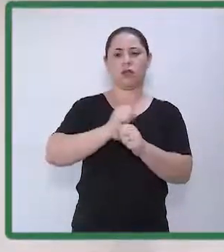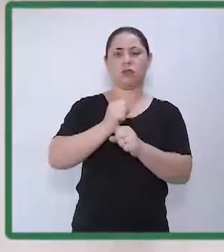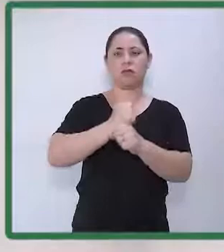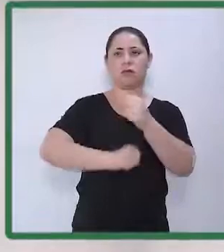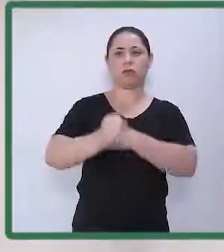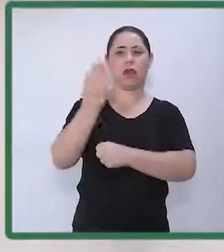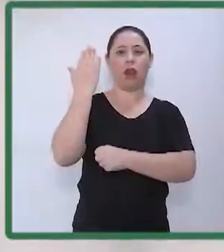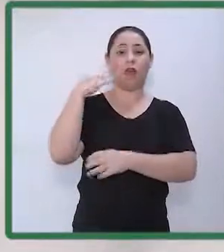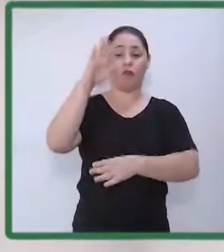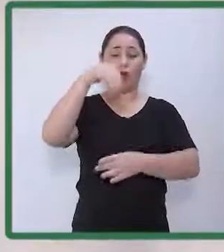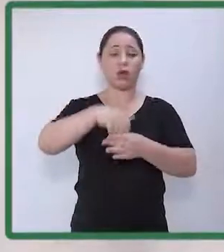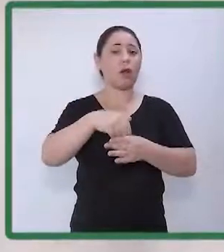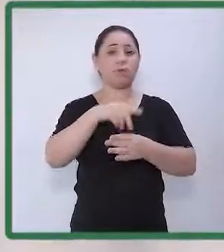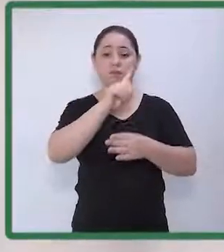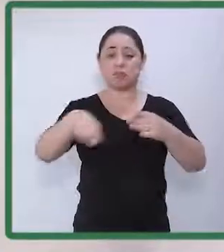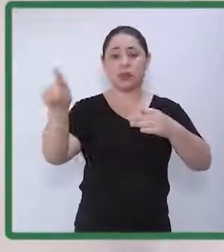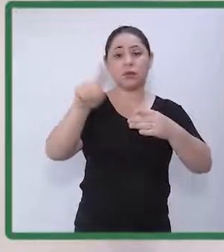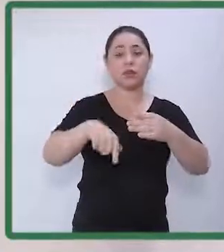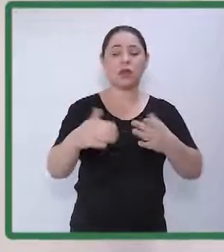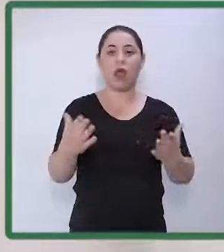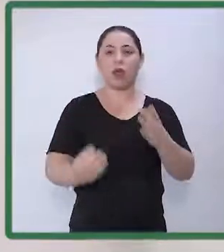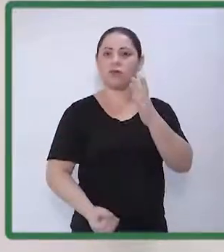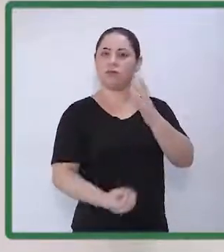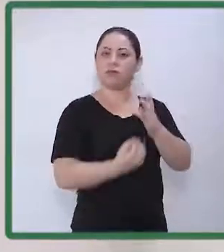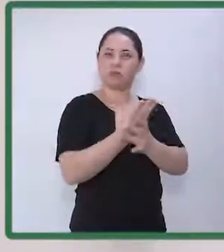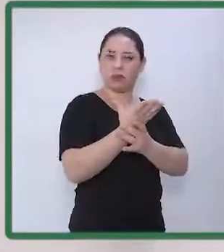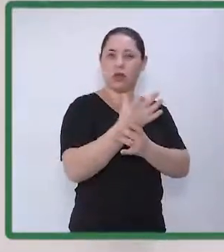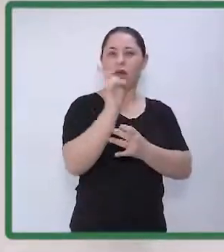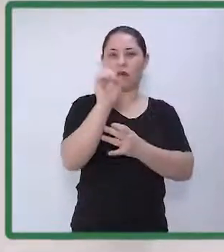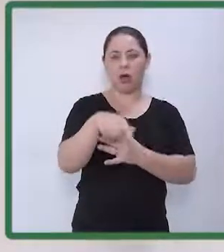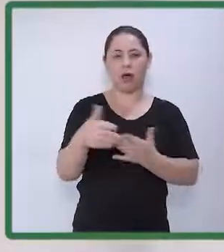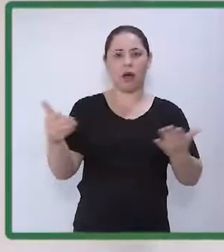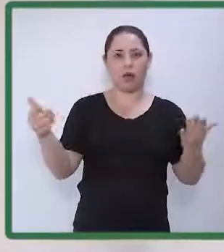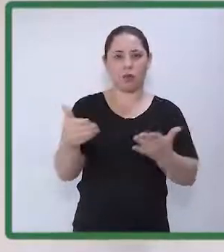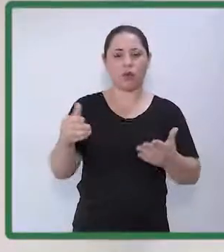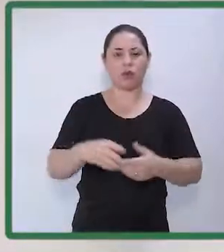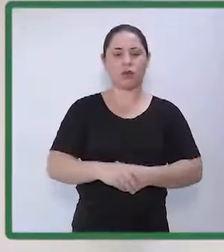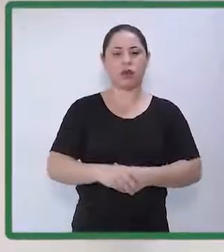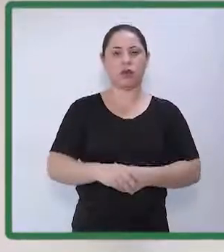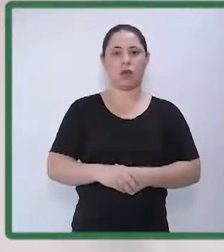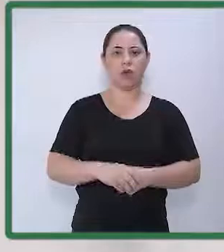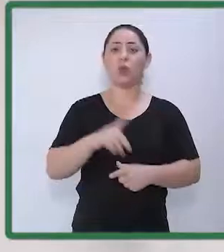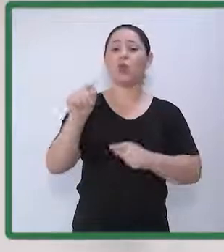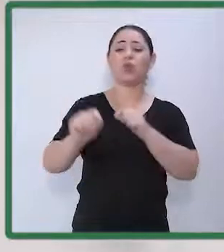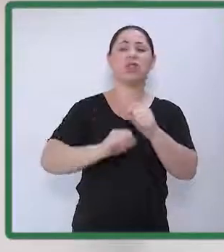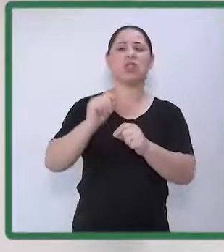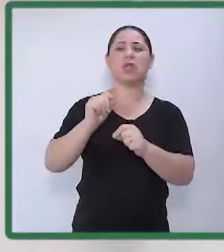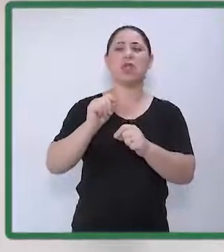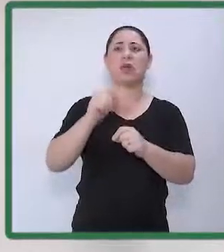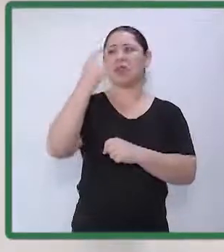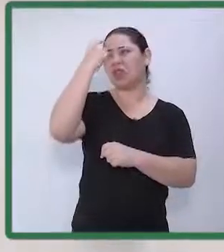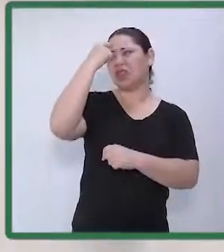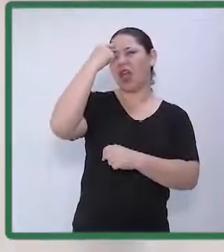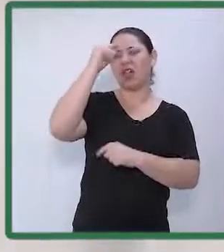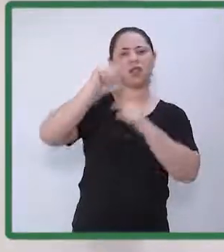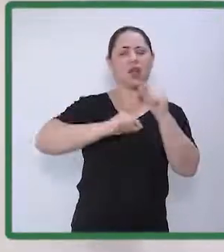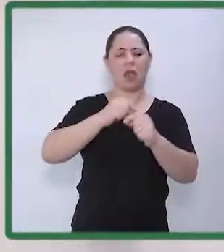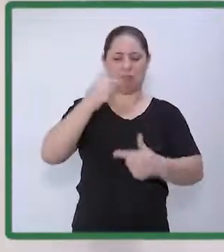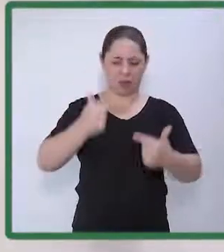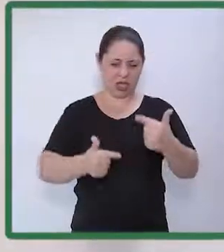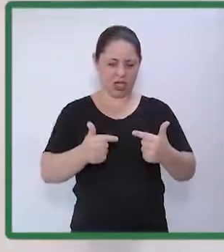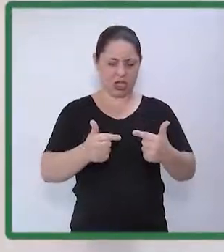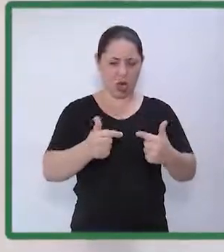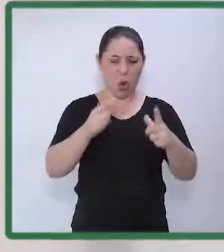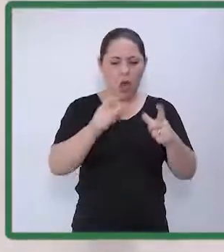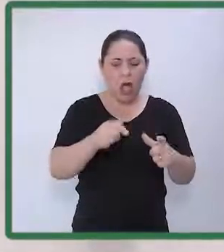né, a gente nem votar podia. Então, quer dizer, criou-se, né, um estigma de que política